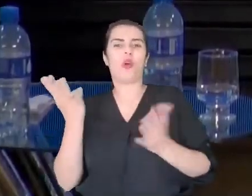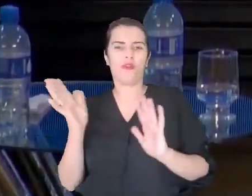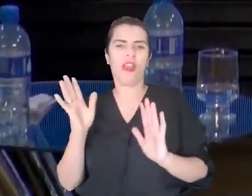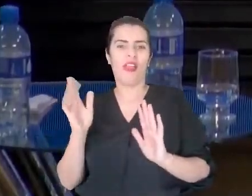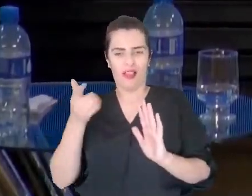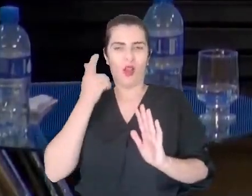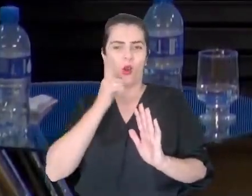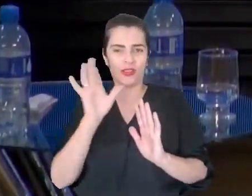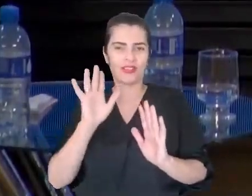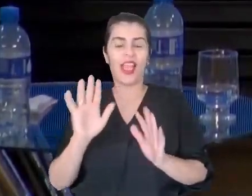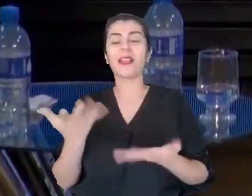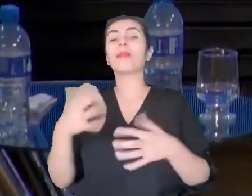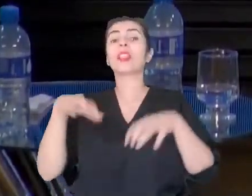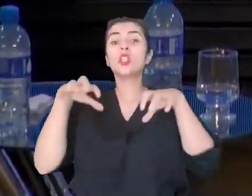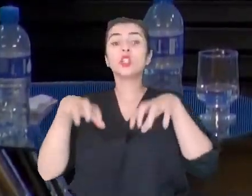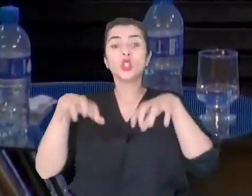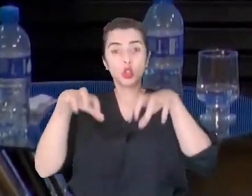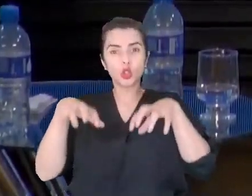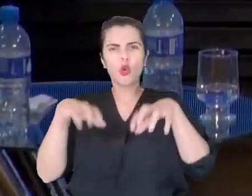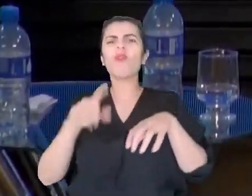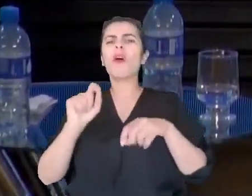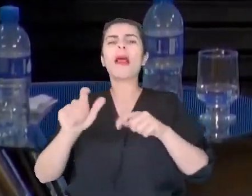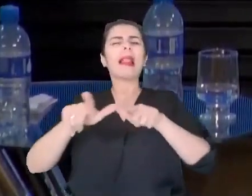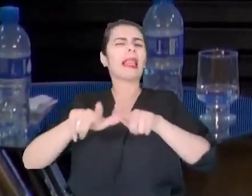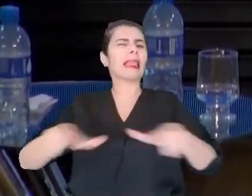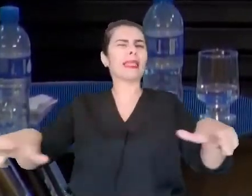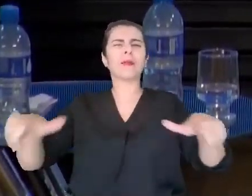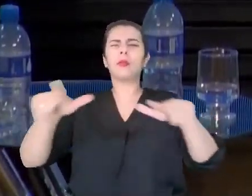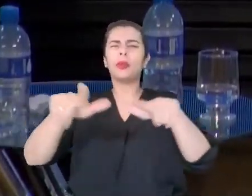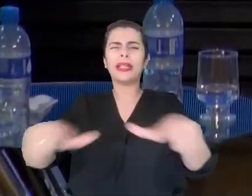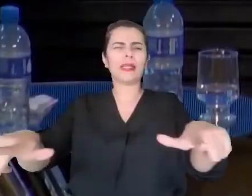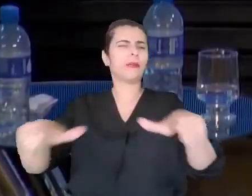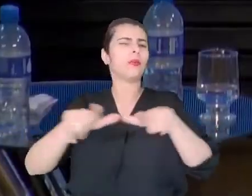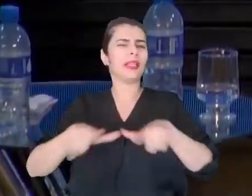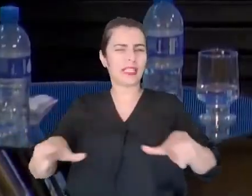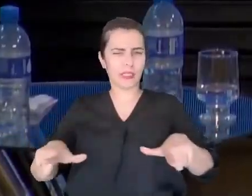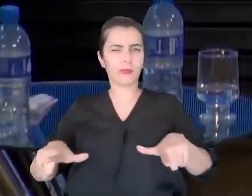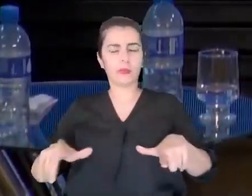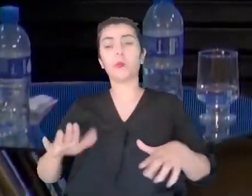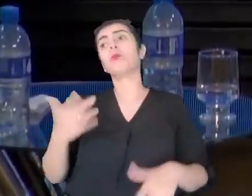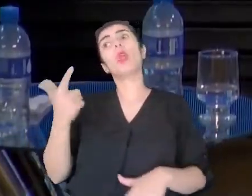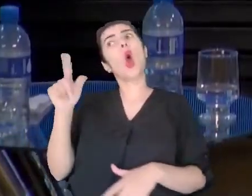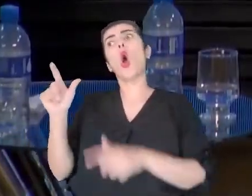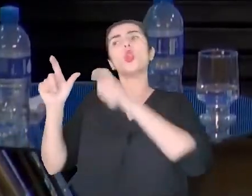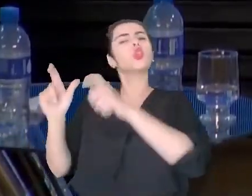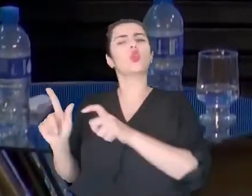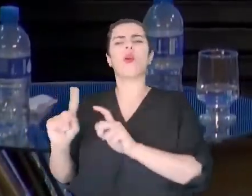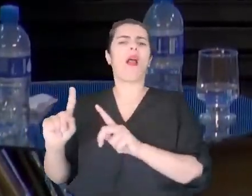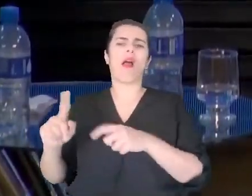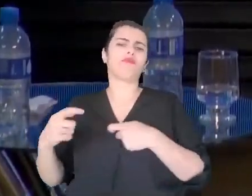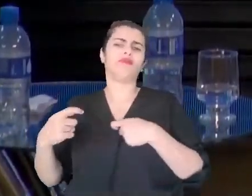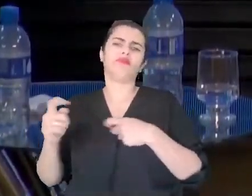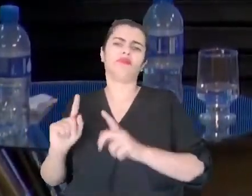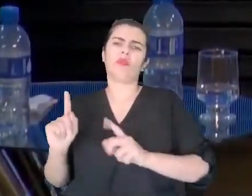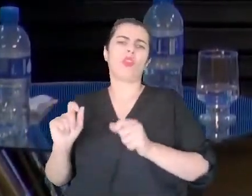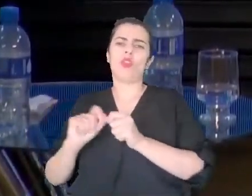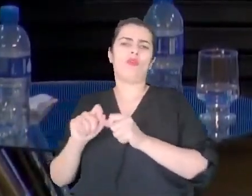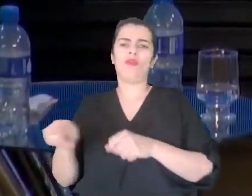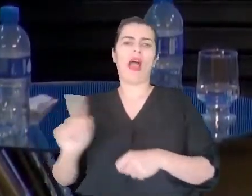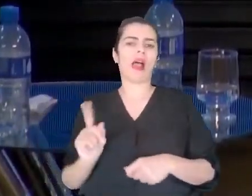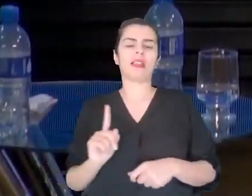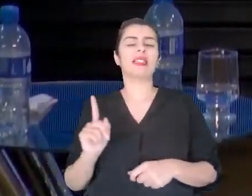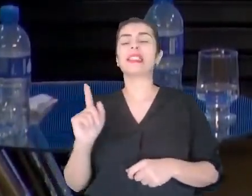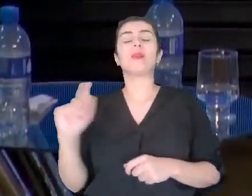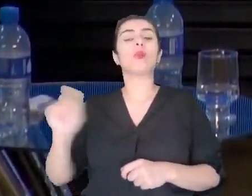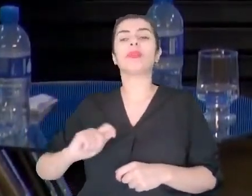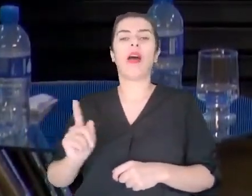inicia o período chuvoso com ela limpa, como eu falei inicialmente. Em outras operações, a gente não tem essa possibilidade. A